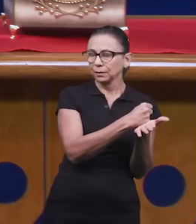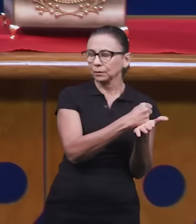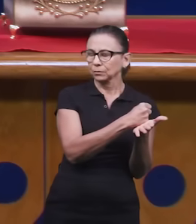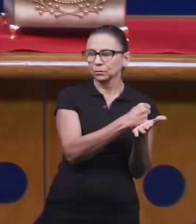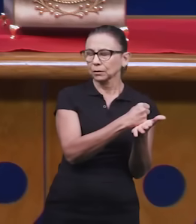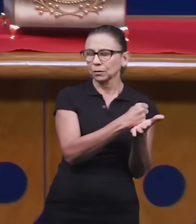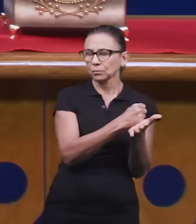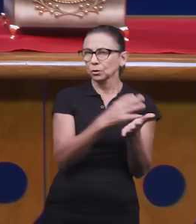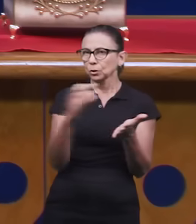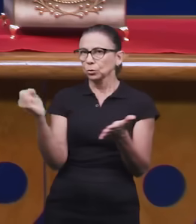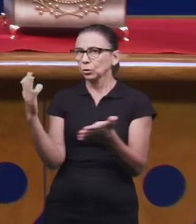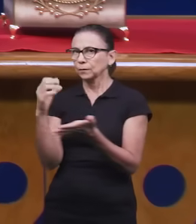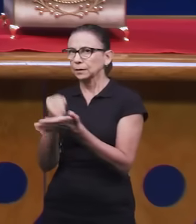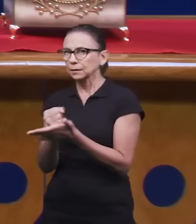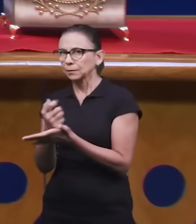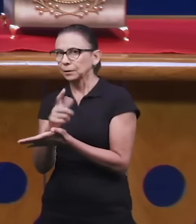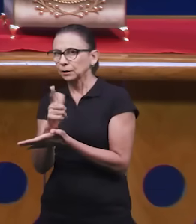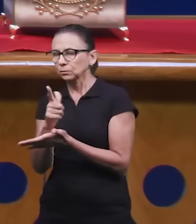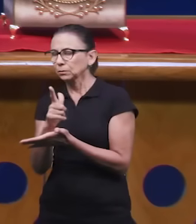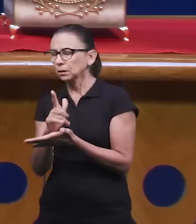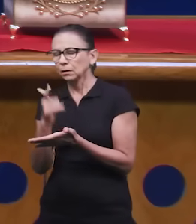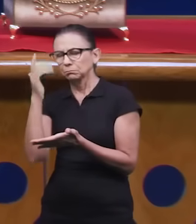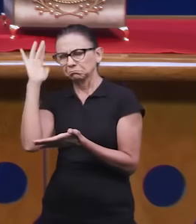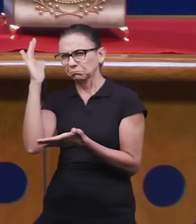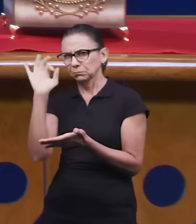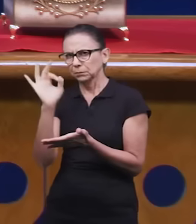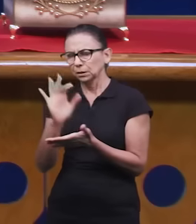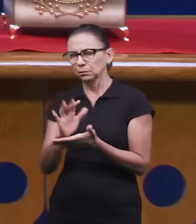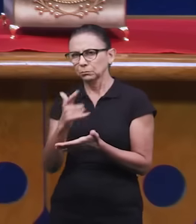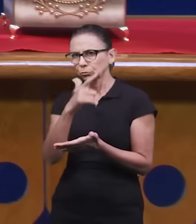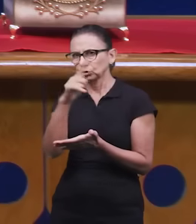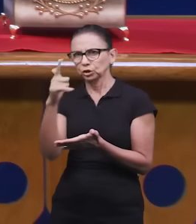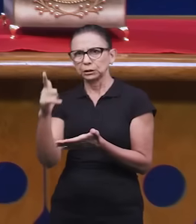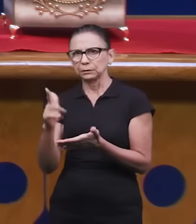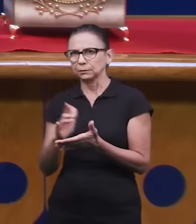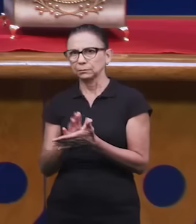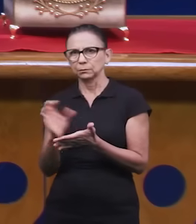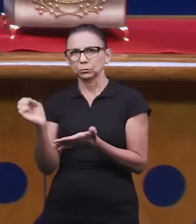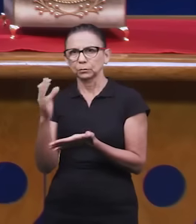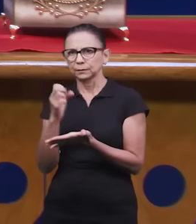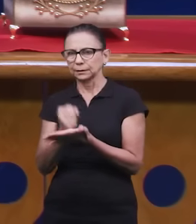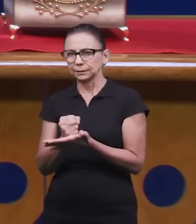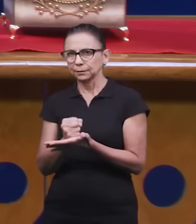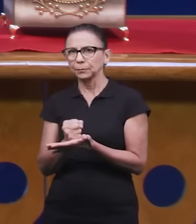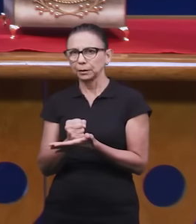vê. Israel não vê Novo Testamento, nem entende o Novo Testamento.